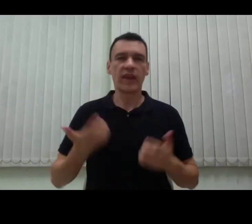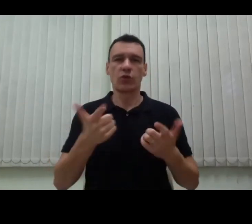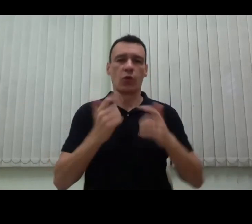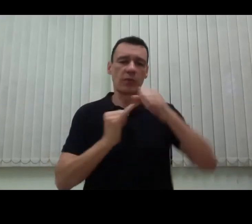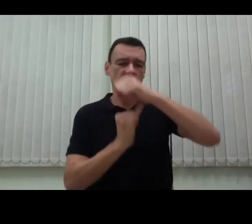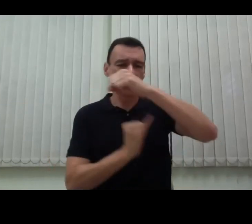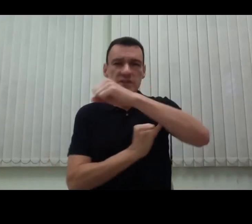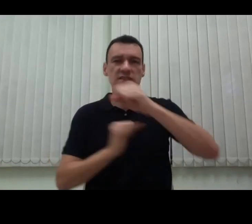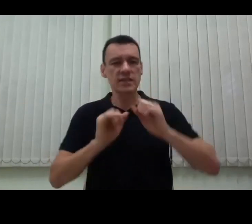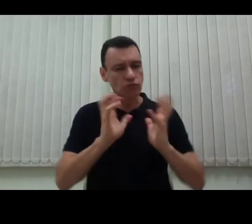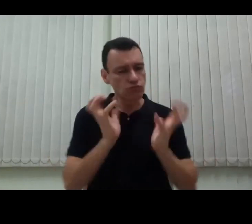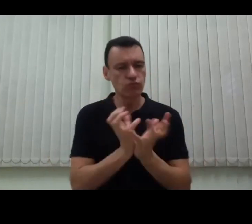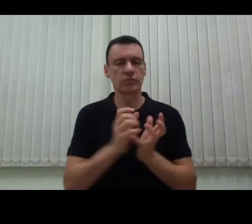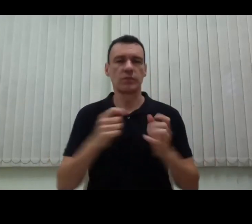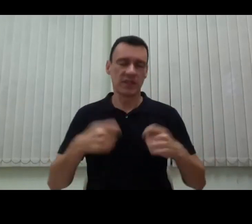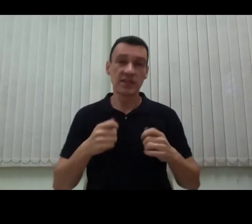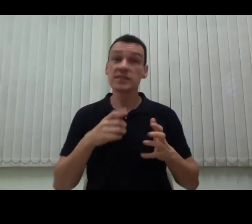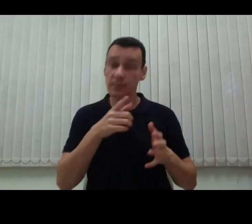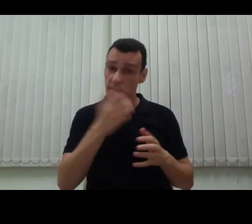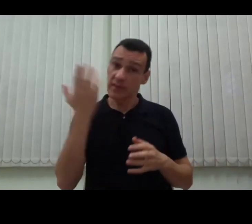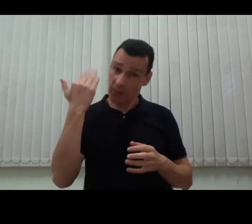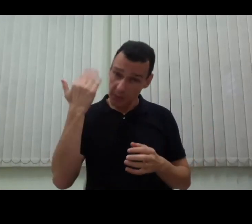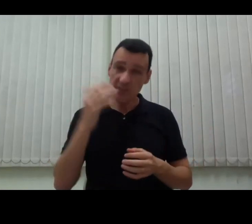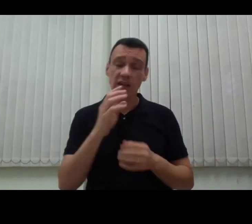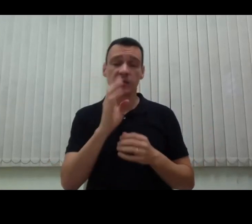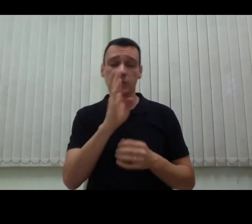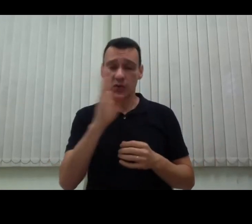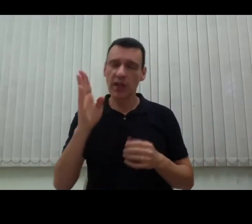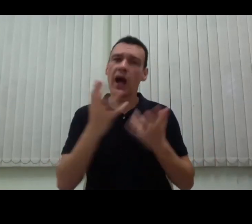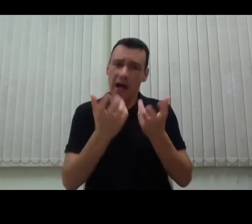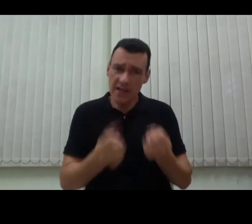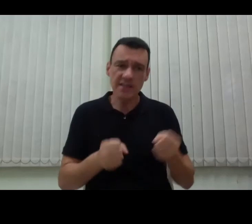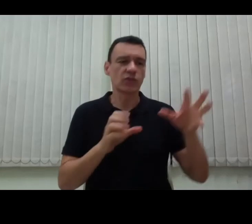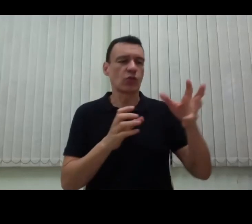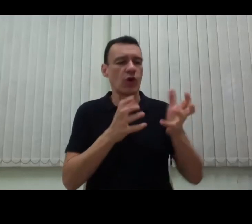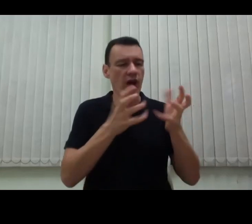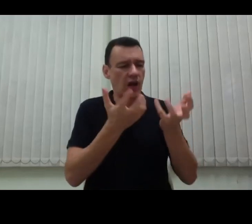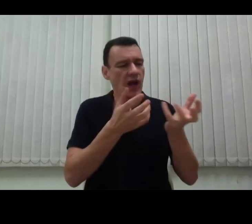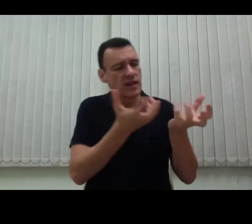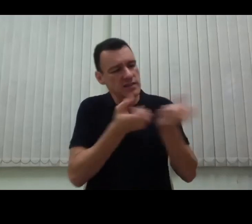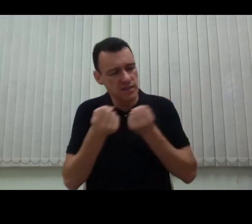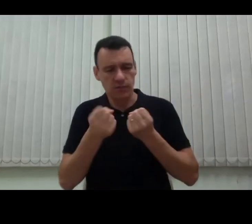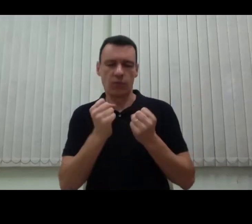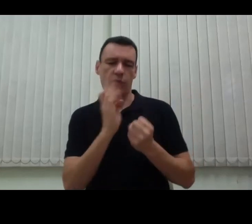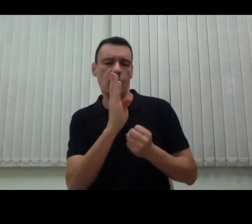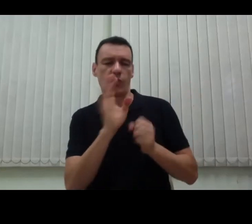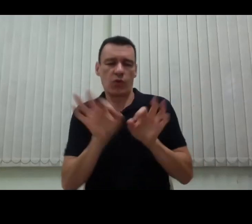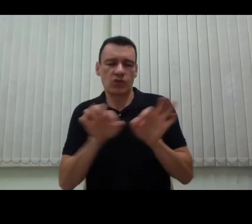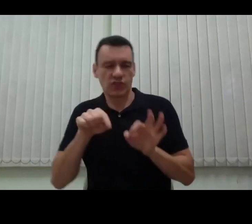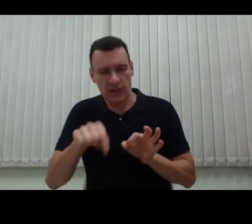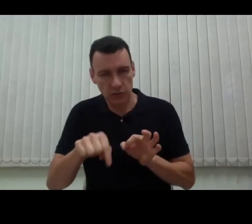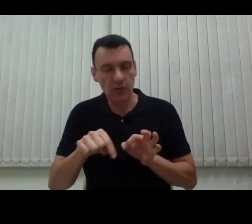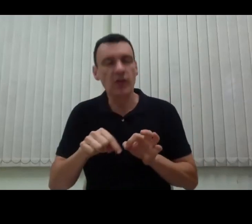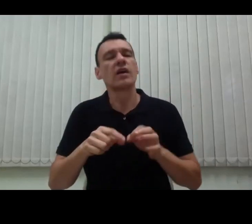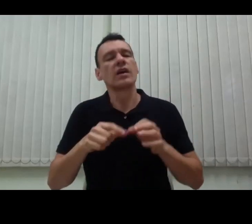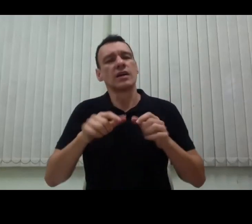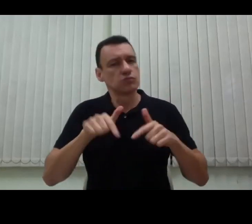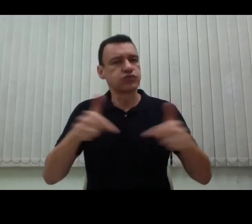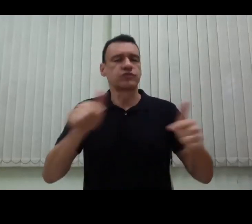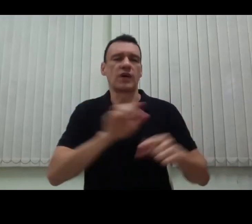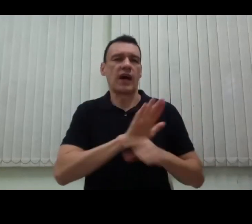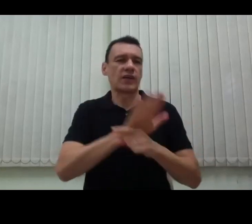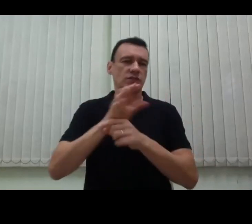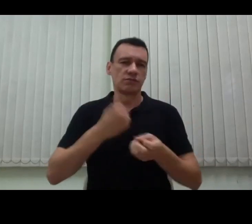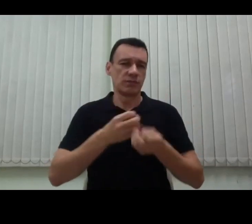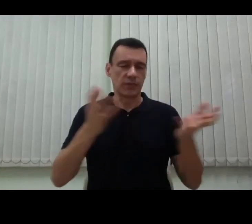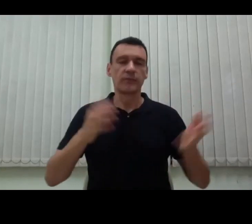o projeto Consciência Negra e vem desenvolvendo. E eu também venho acompanhando um pouco aquele acervo daqui da Biblioteca Viriato